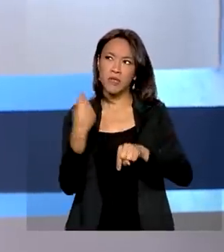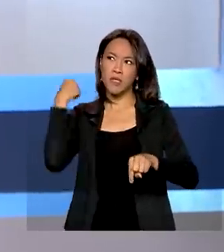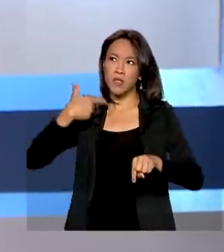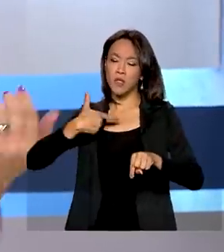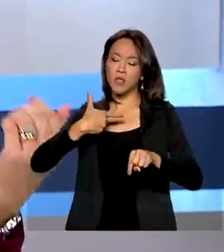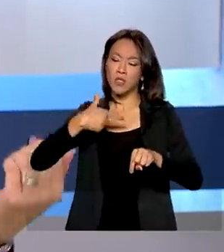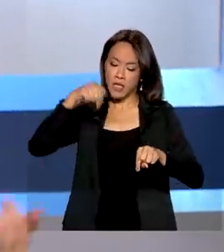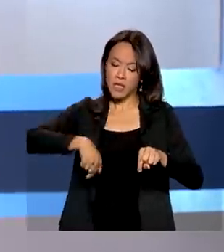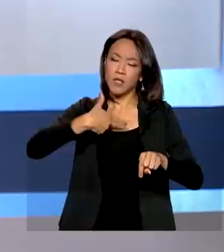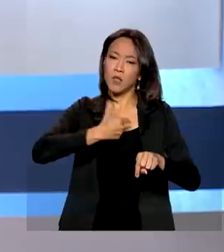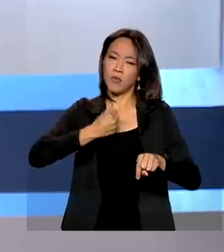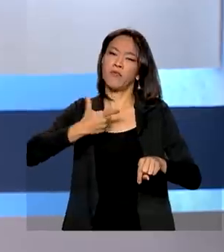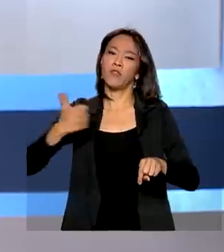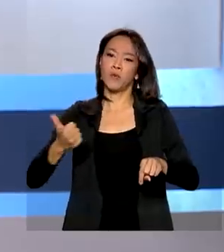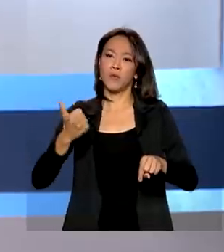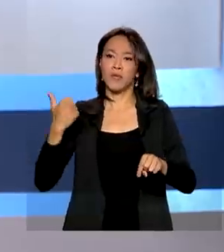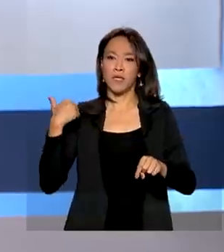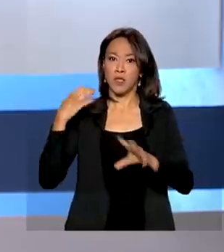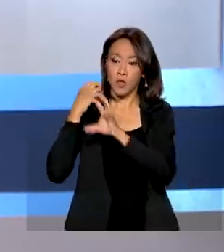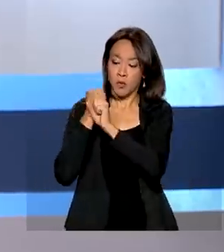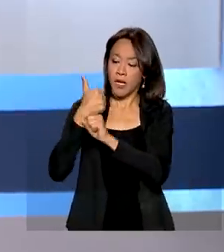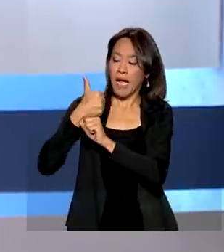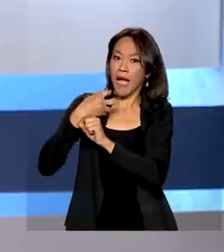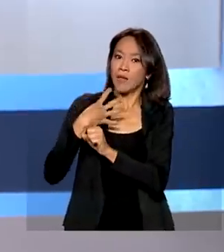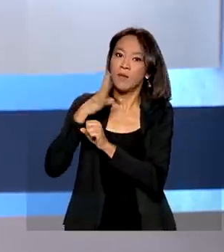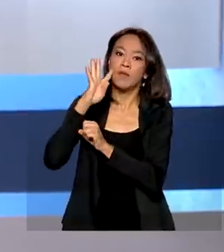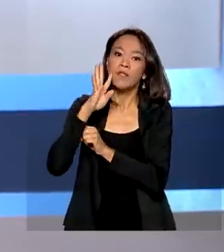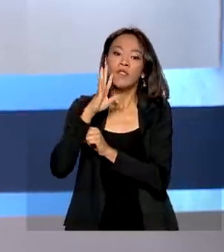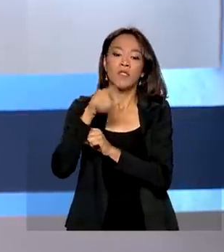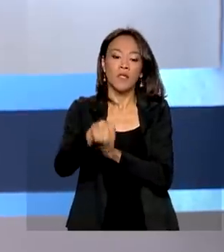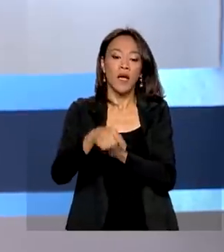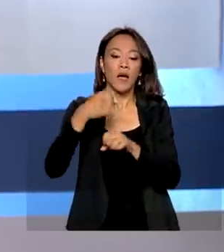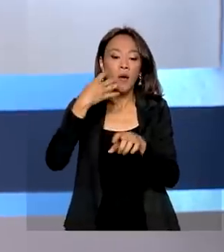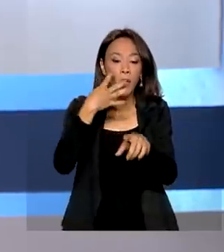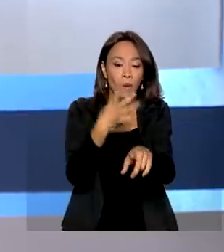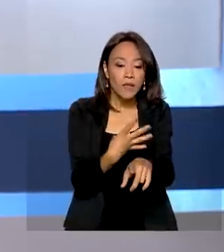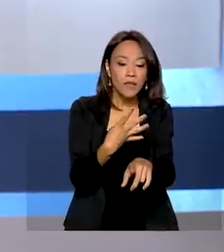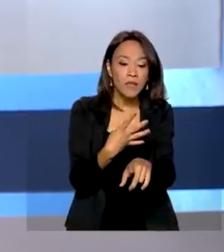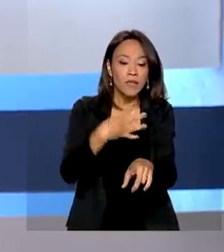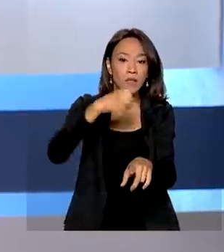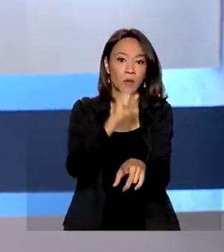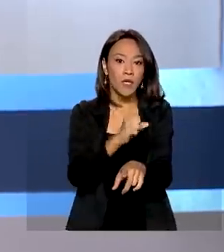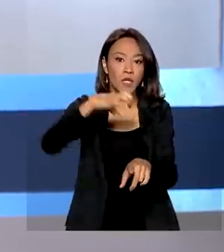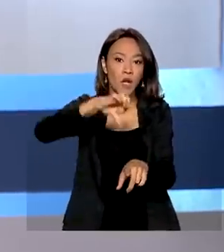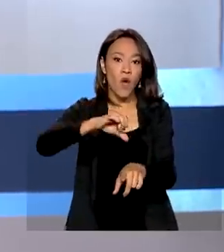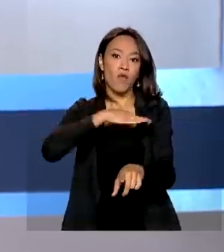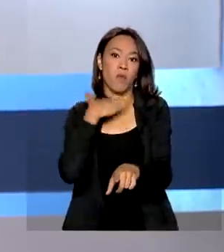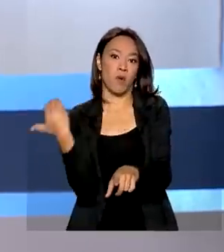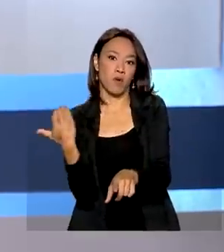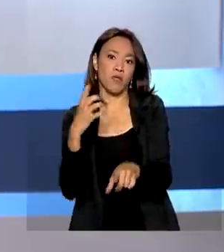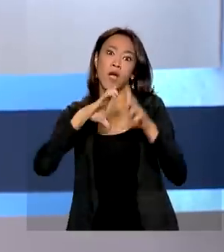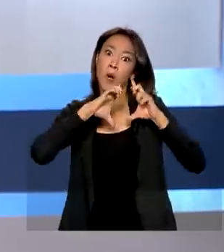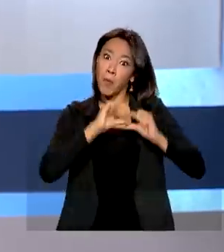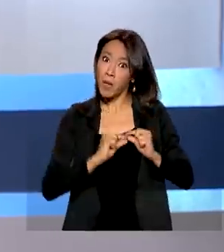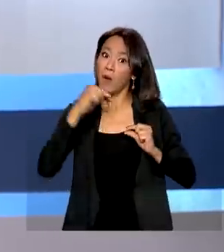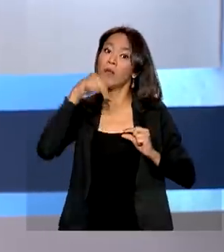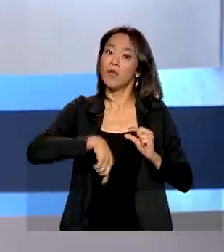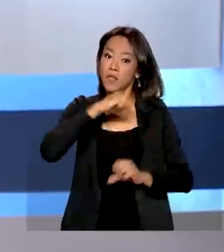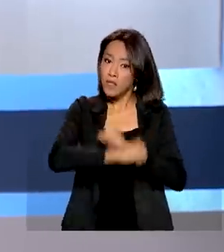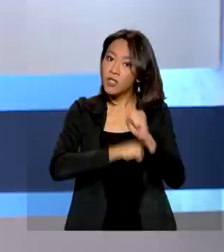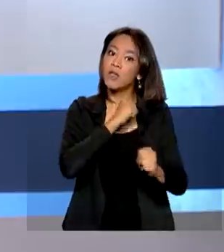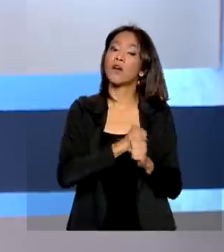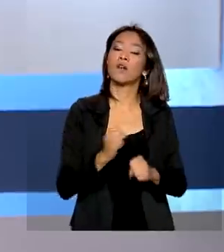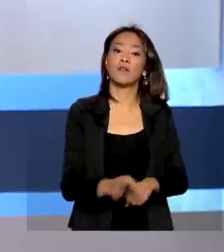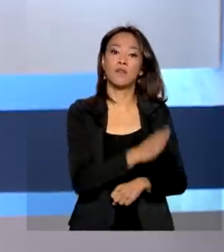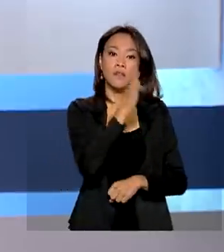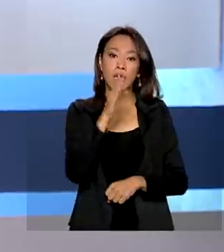2021 os últimos 14 dias a média diária está em 489 mortes além de ser um menor deste ano